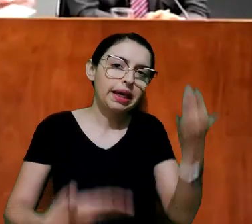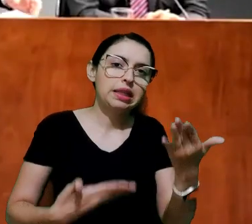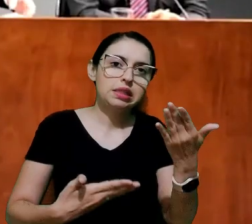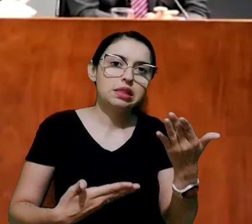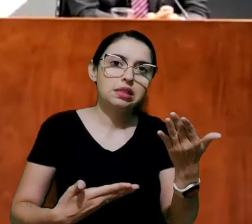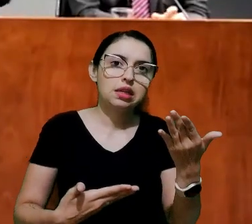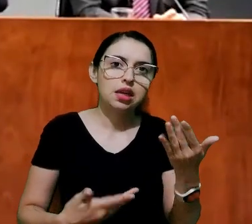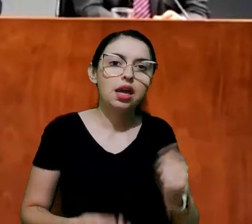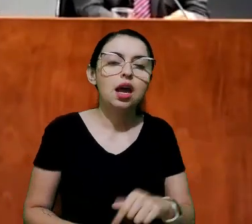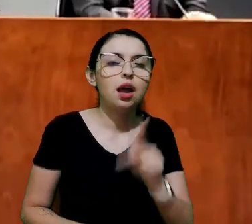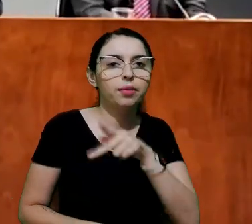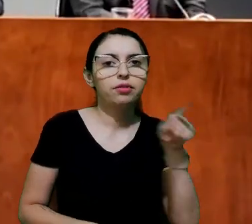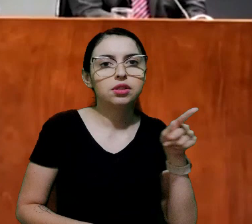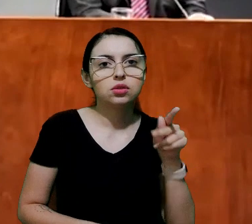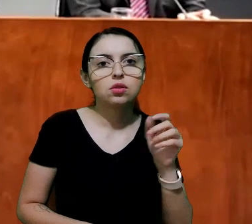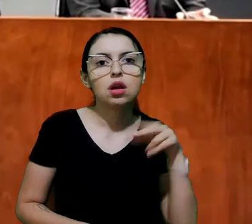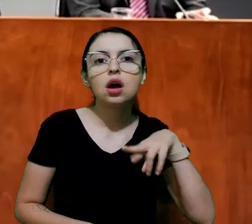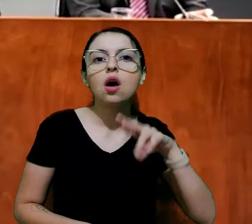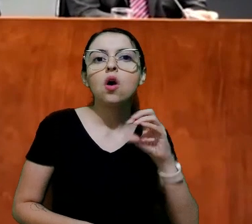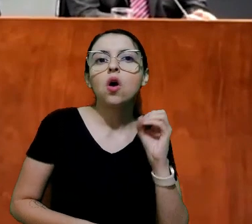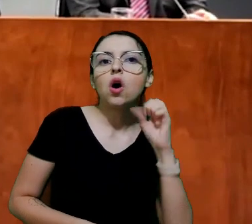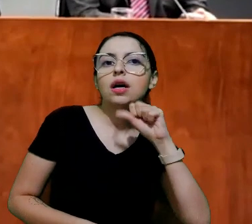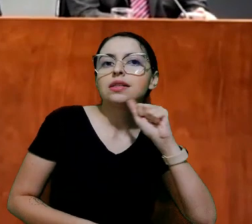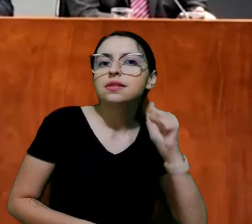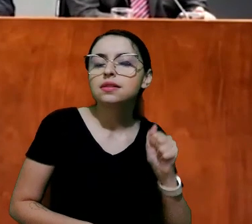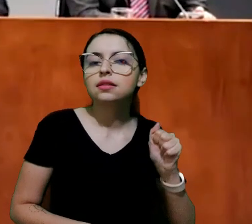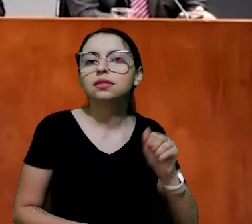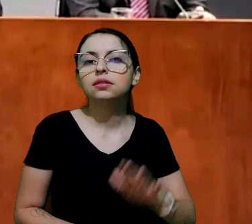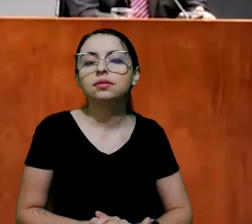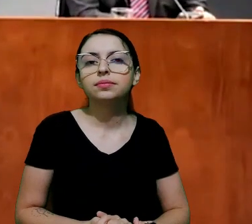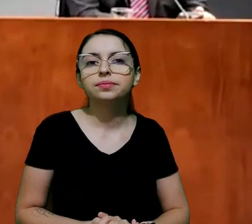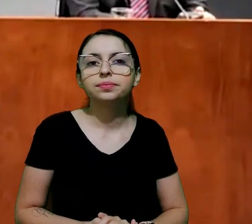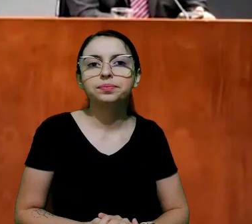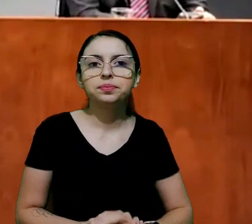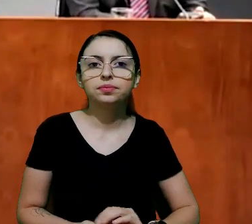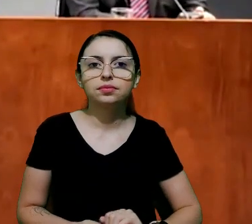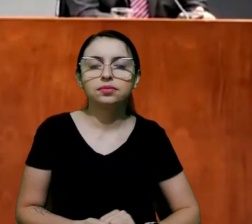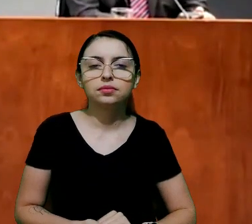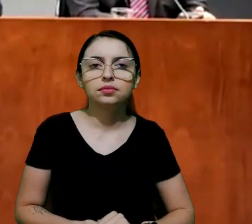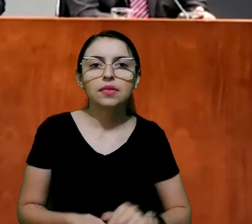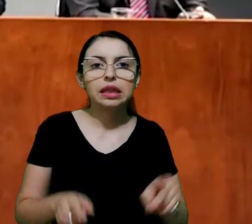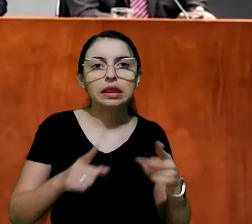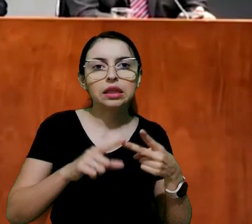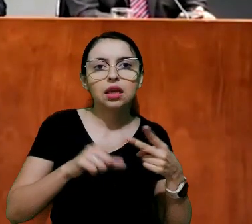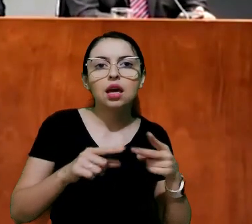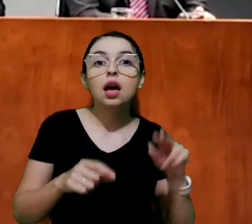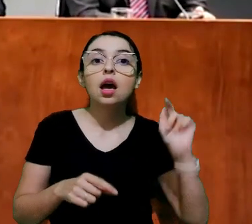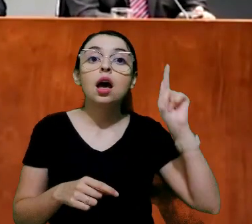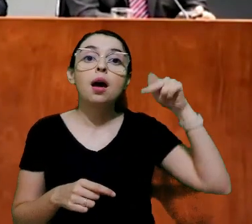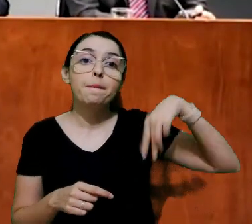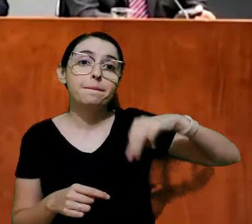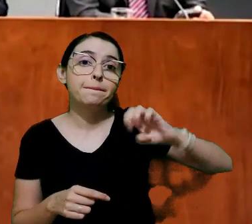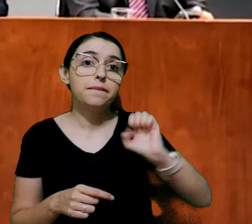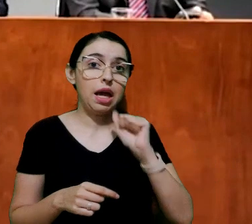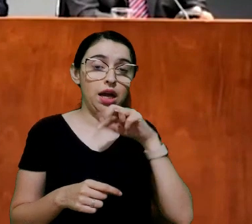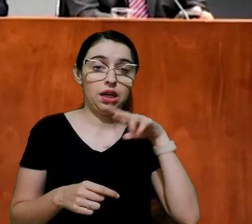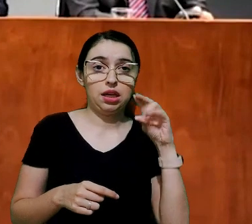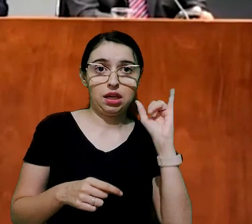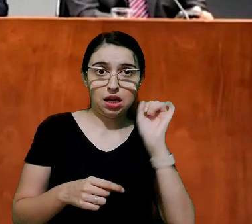Muito bem, então eu quero agradecer imensamente a professora Rosa Maria Barreto, Burriel de